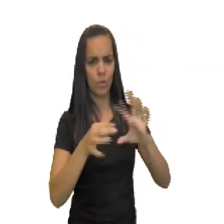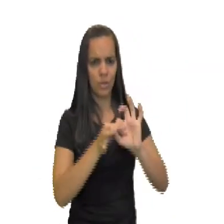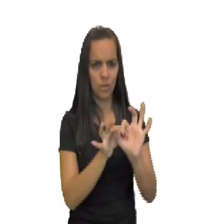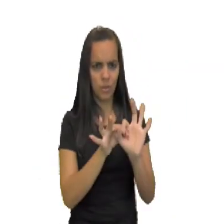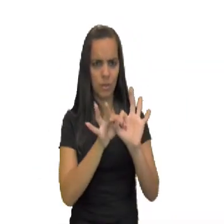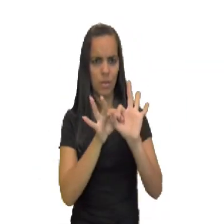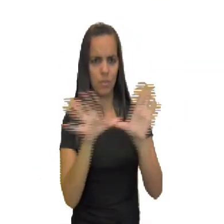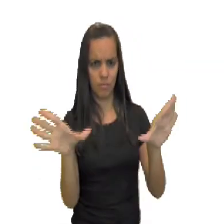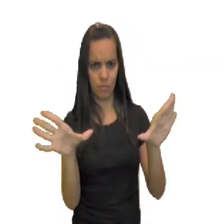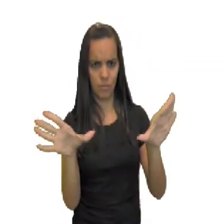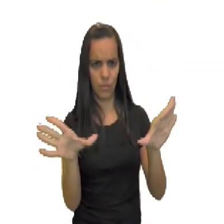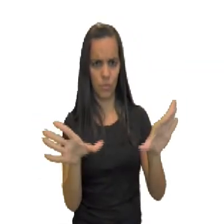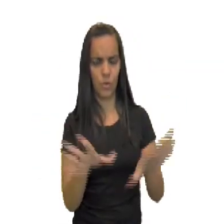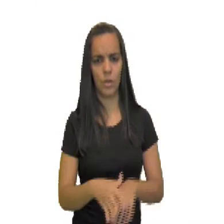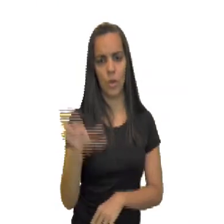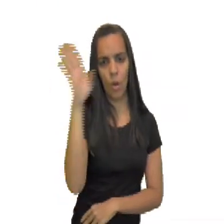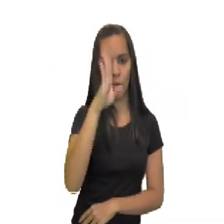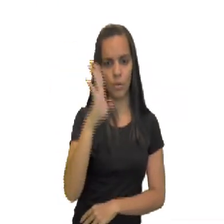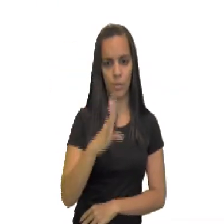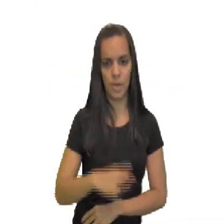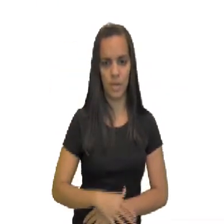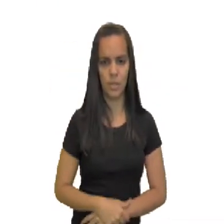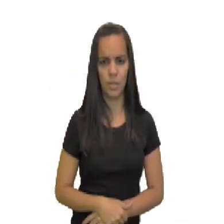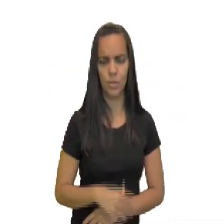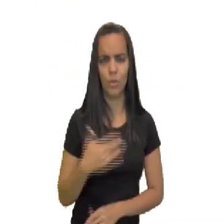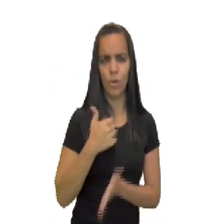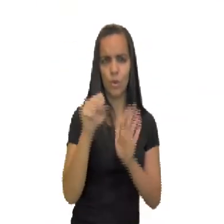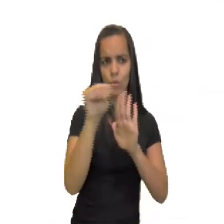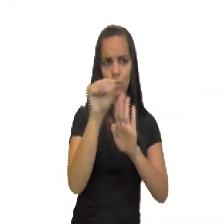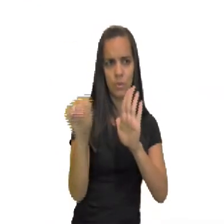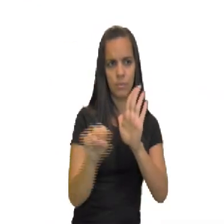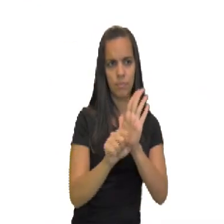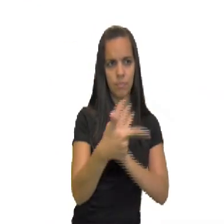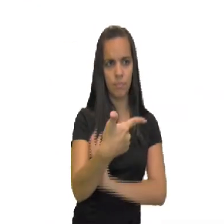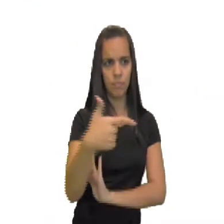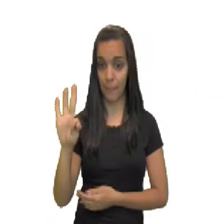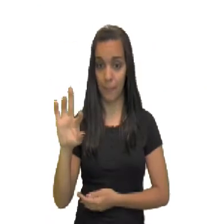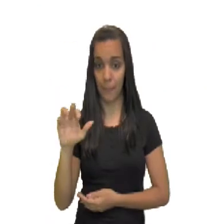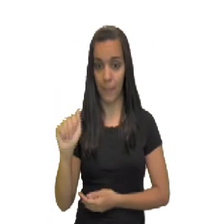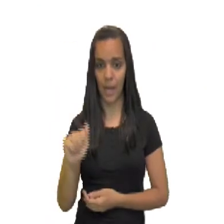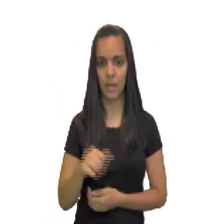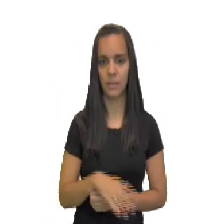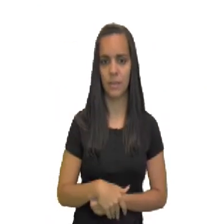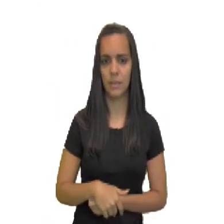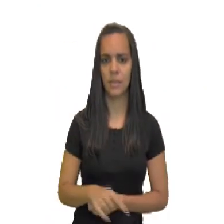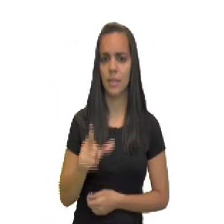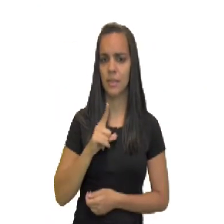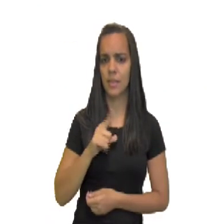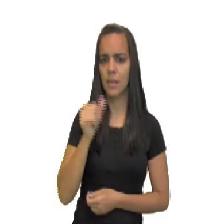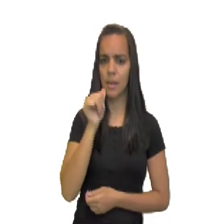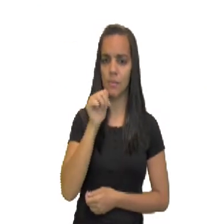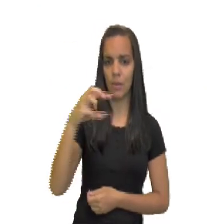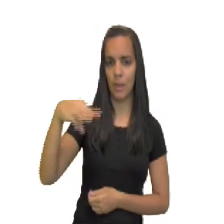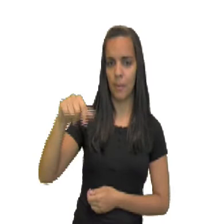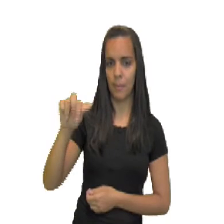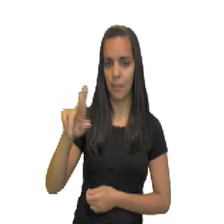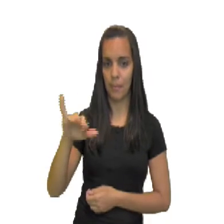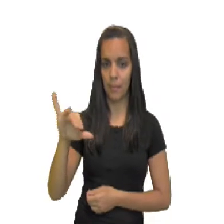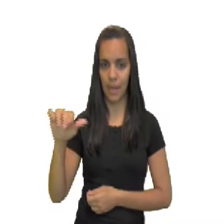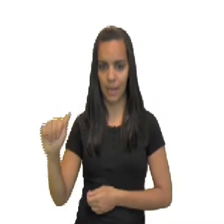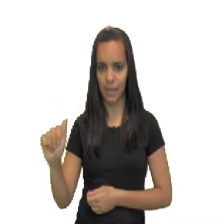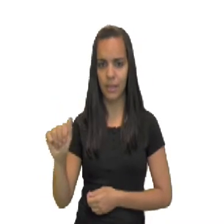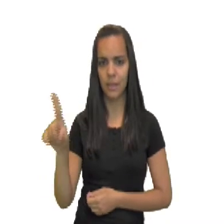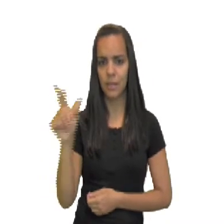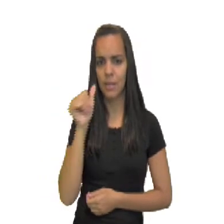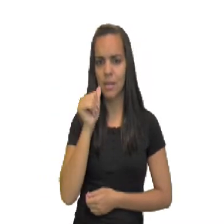do século XX. Que nós temos Marta, nós temos aqui Maria Quitéria, nossa